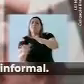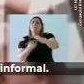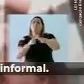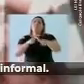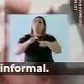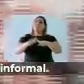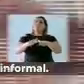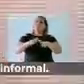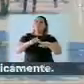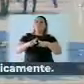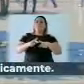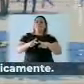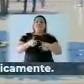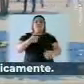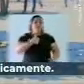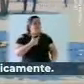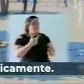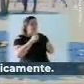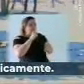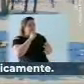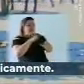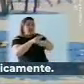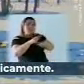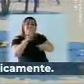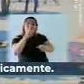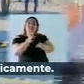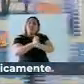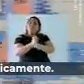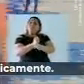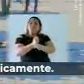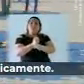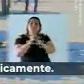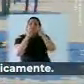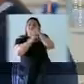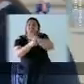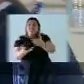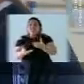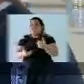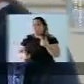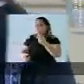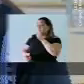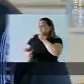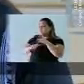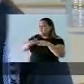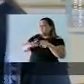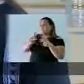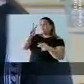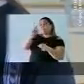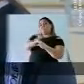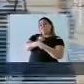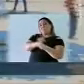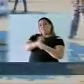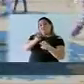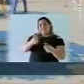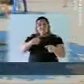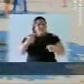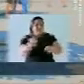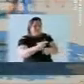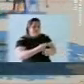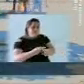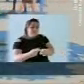mercado informal. Estou desempregada há um ano e seis meses, basicamente. Estou desempregada há uns dois anos.